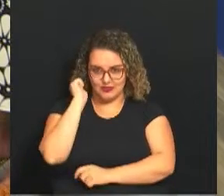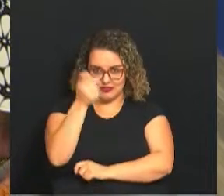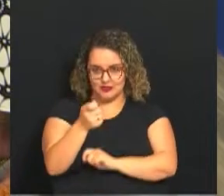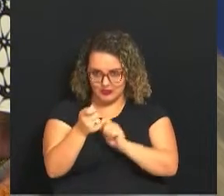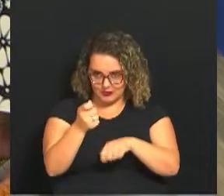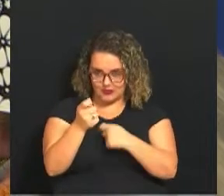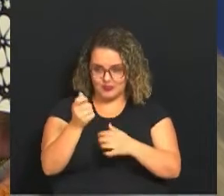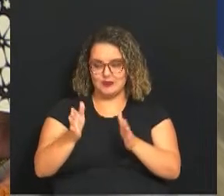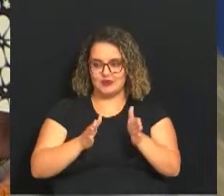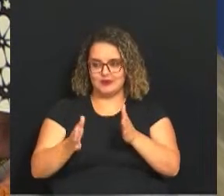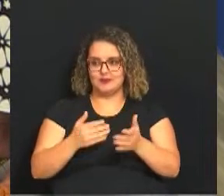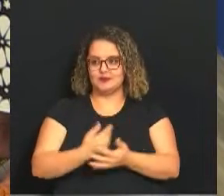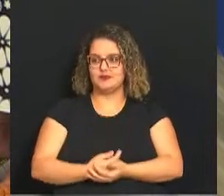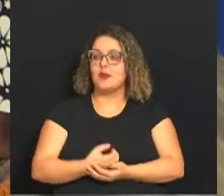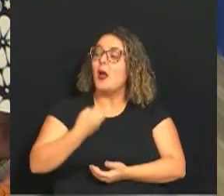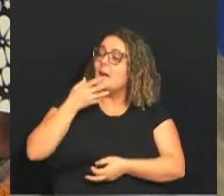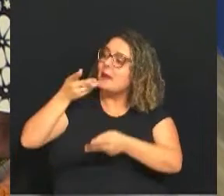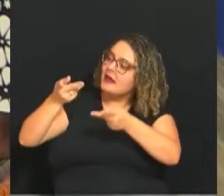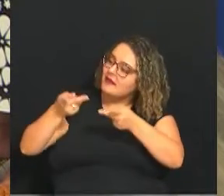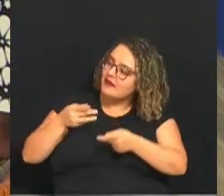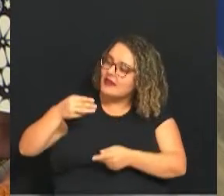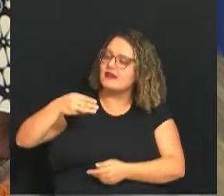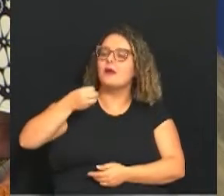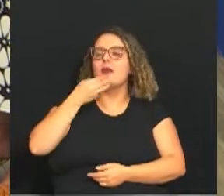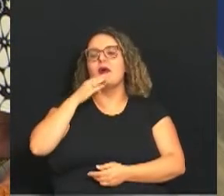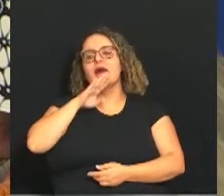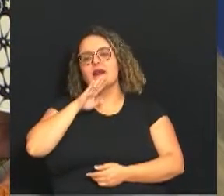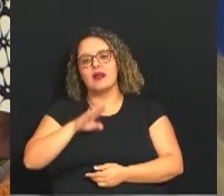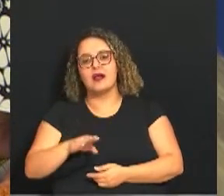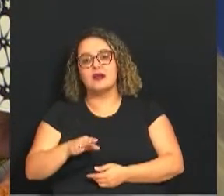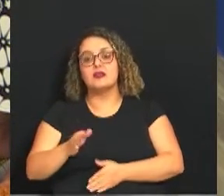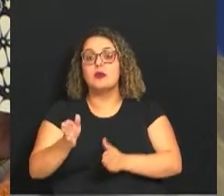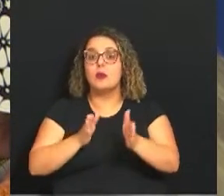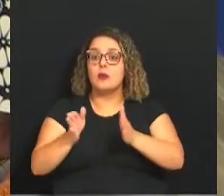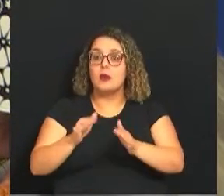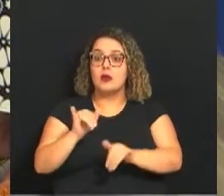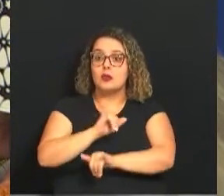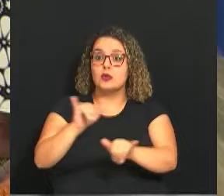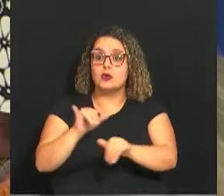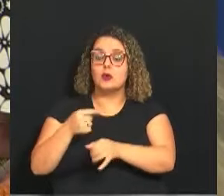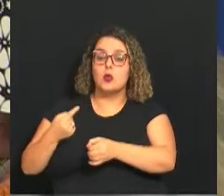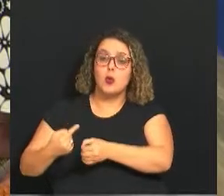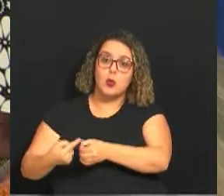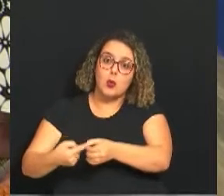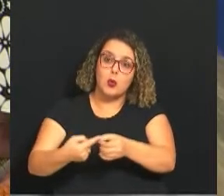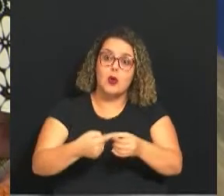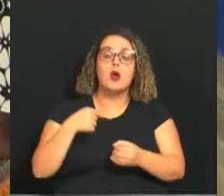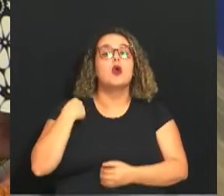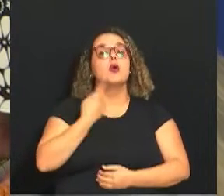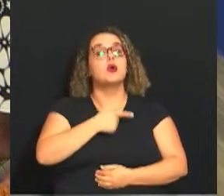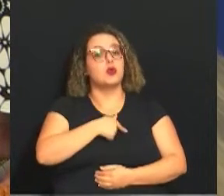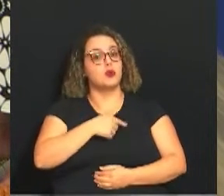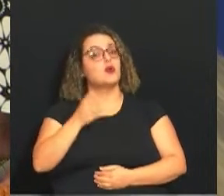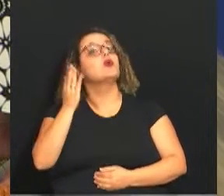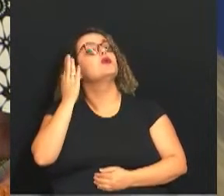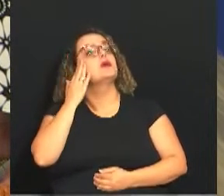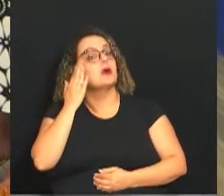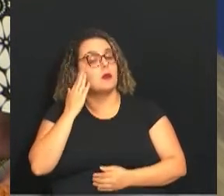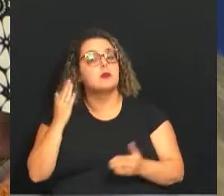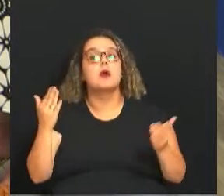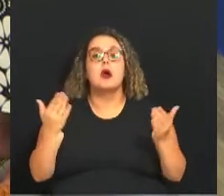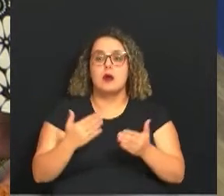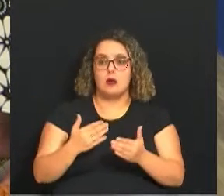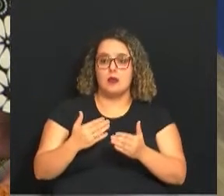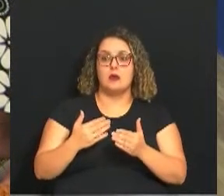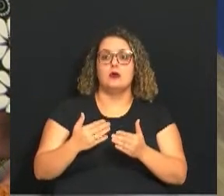época. Então, Mina, seja bem-vinda, boa tarde, hora das notícias da metrópole de Campinas, e a gente atualiza agora, faz aquele